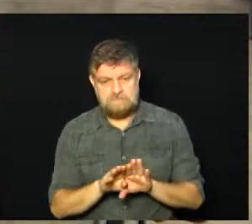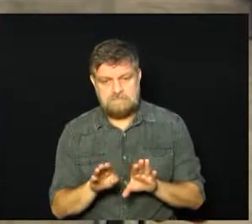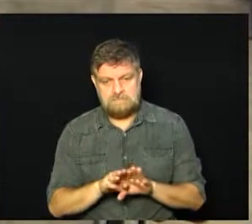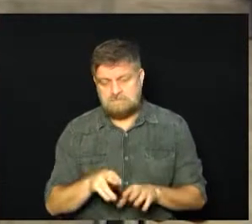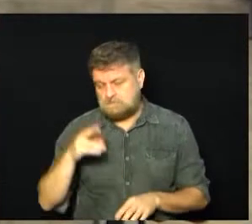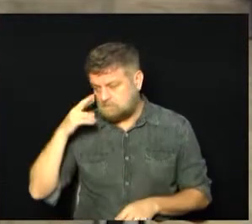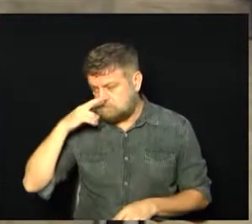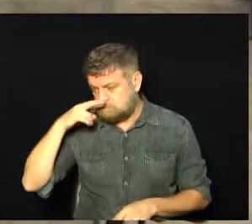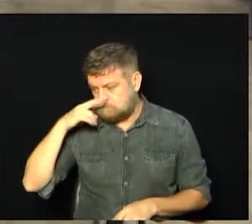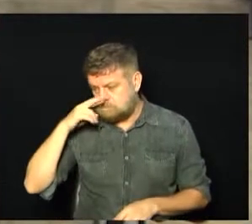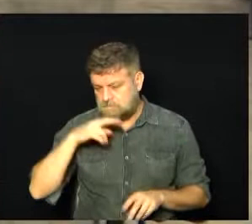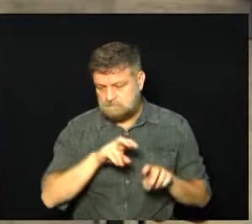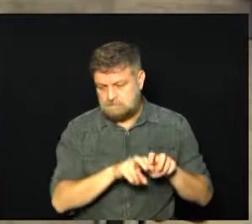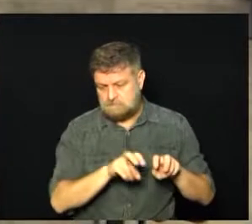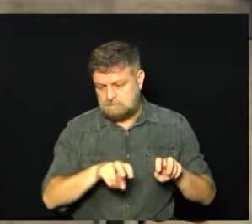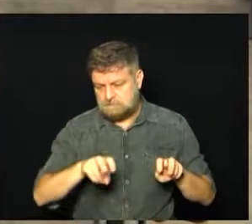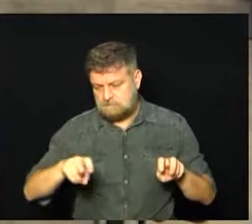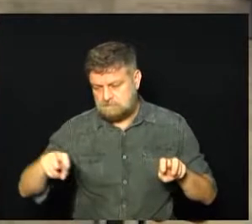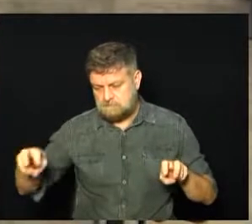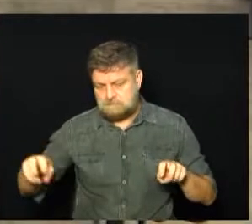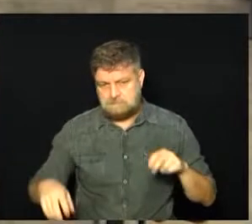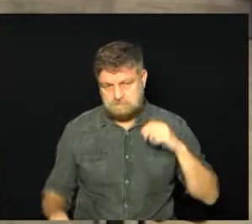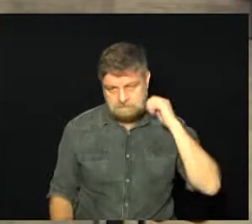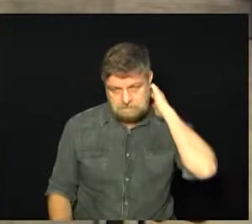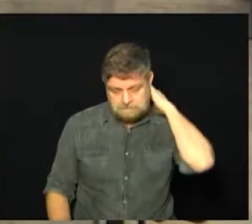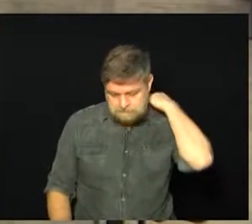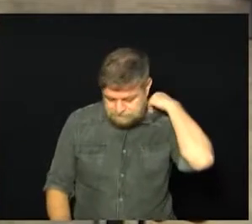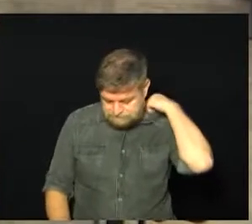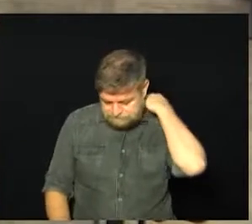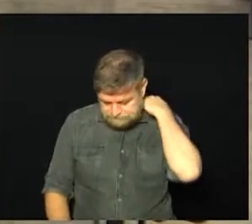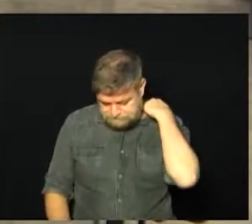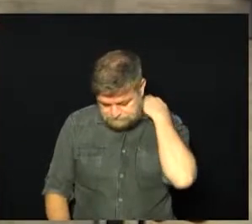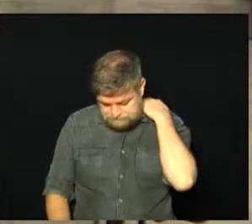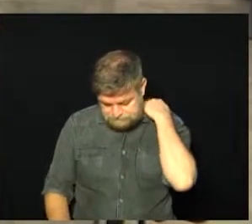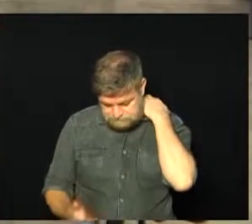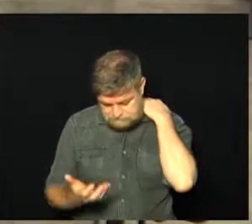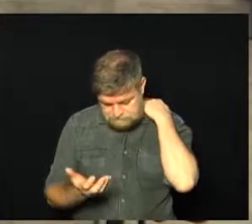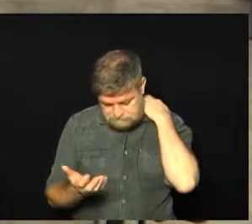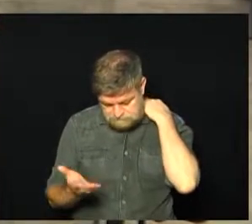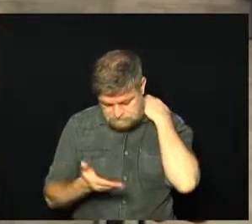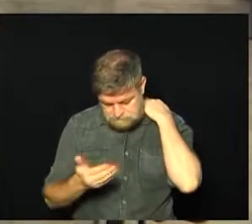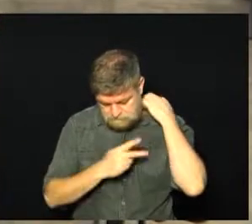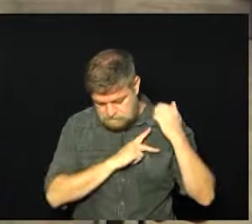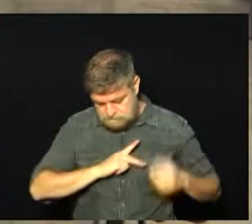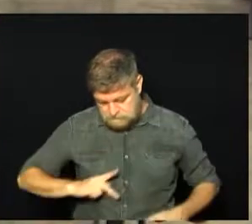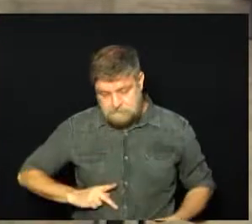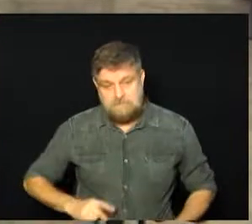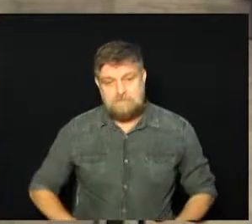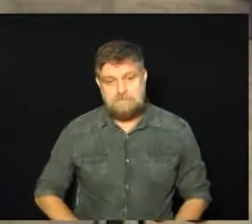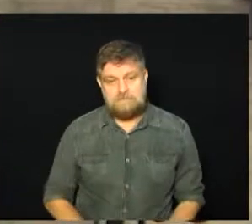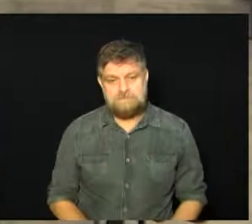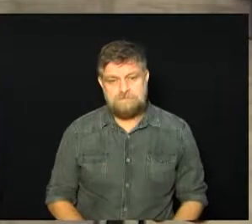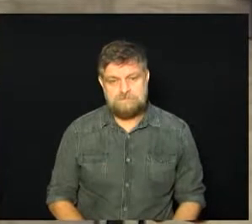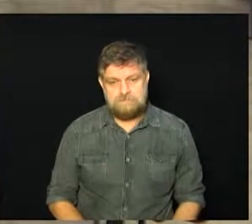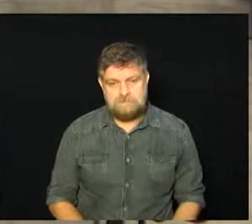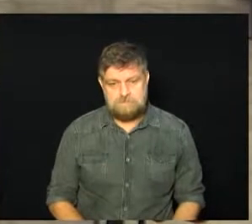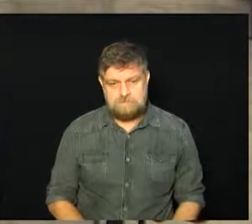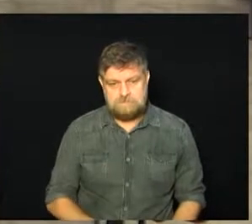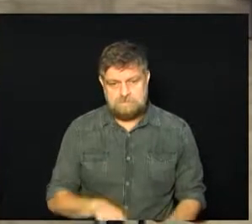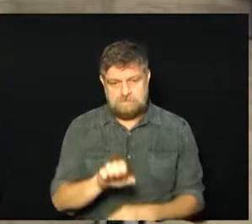Então, eu passo agora a palavra para o presidente da INDEC, o Ayrton. Bom dia a todos,